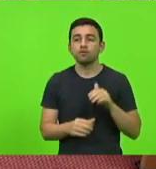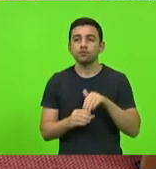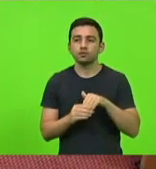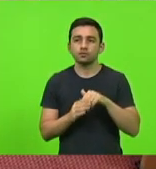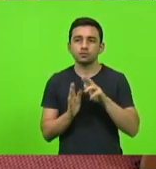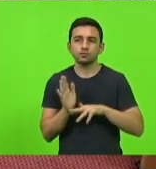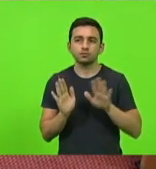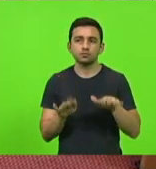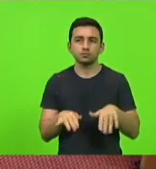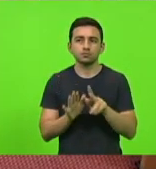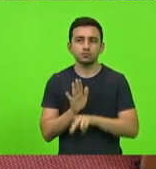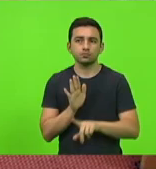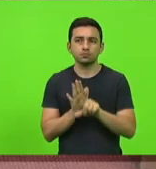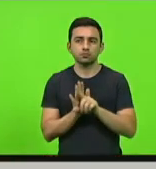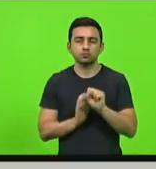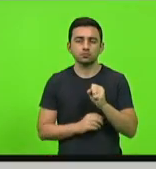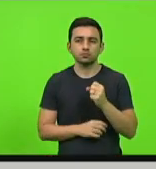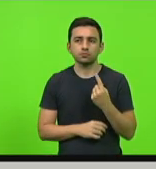redação final do Projeto de Lei